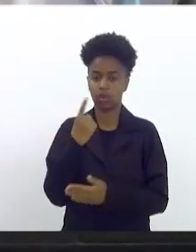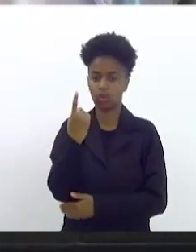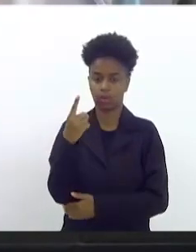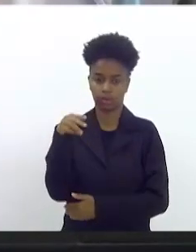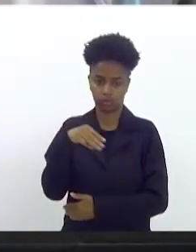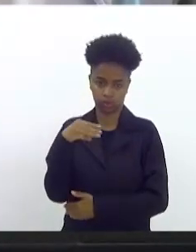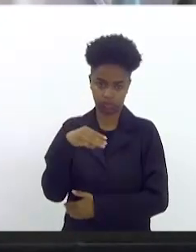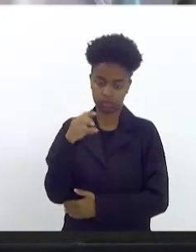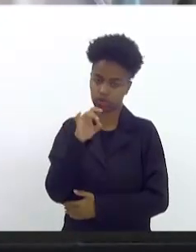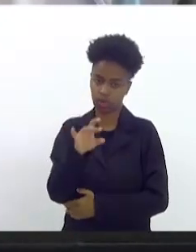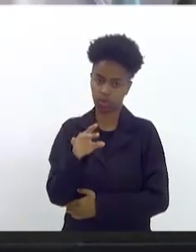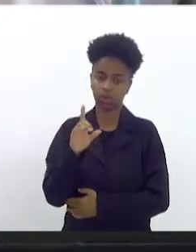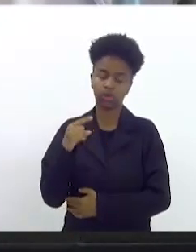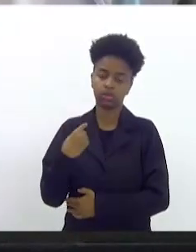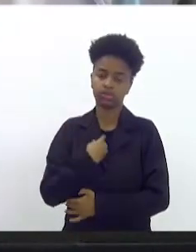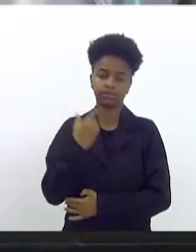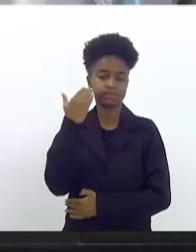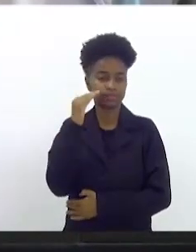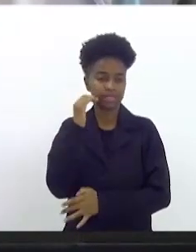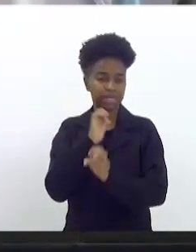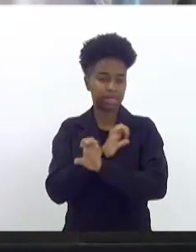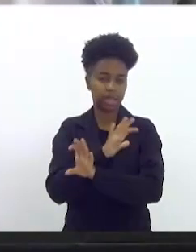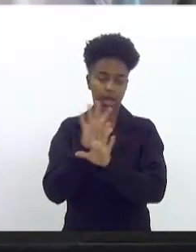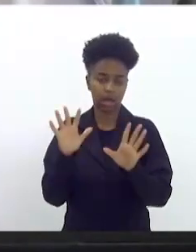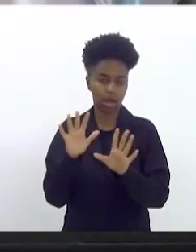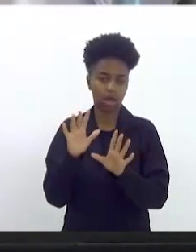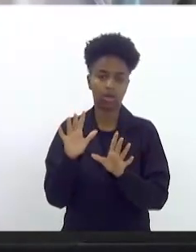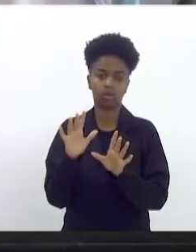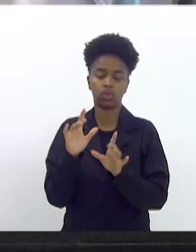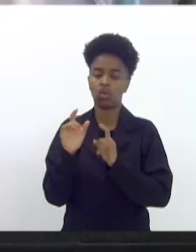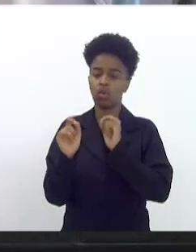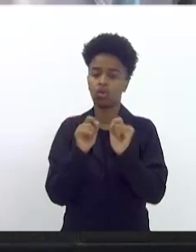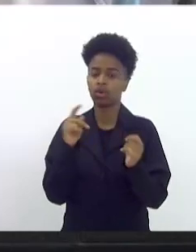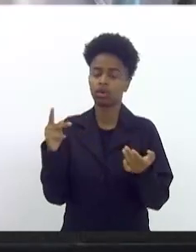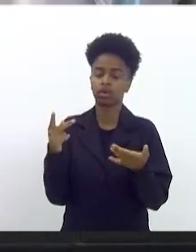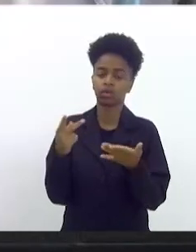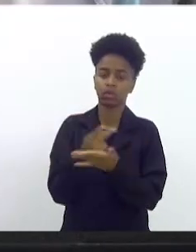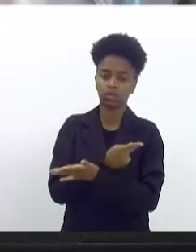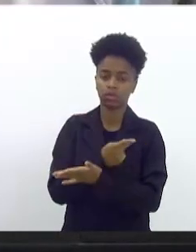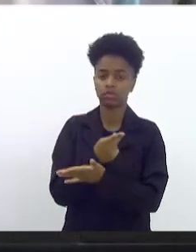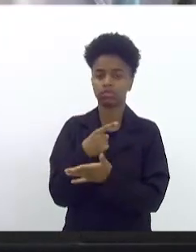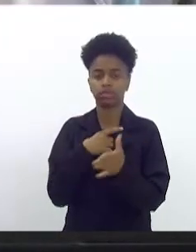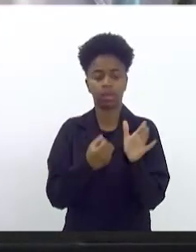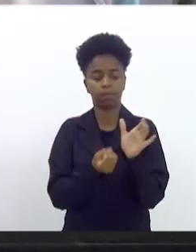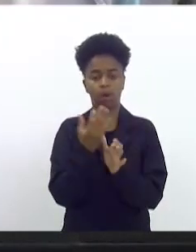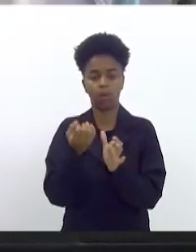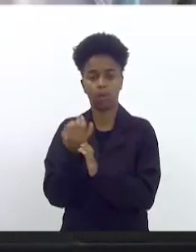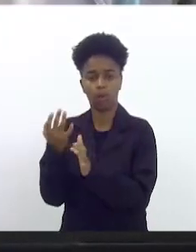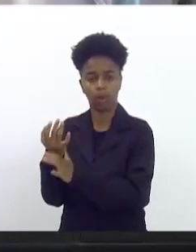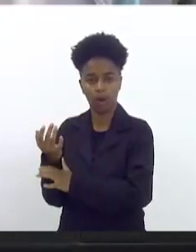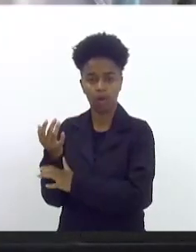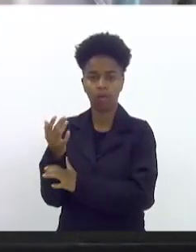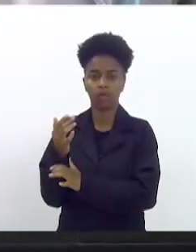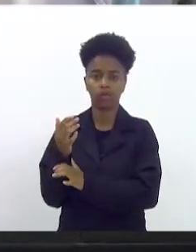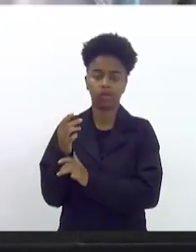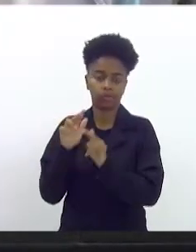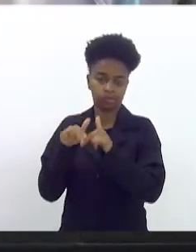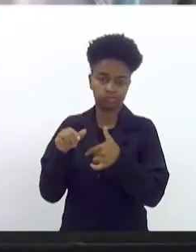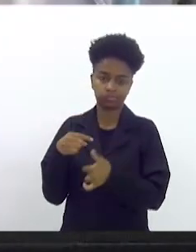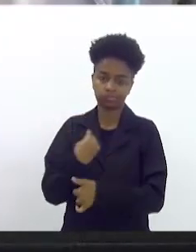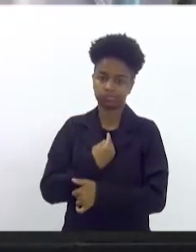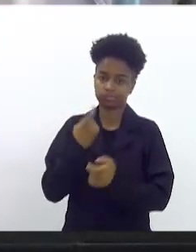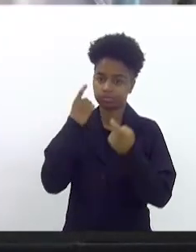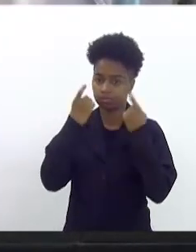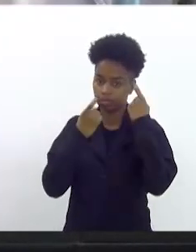minuto que nos dá assim, uma visão geral dos fatos que originaram a preocupação